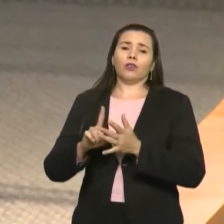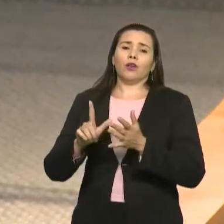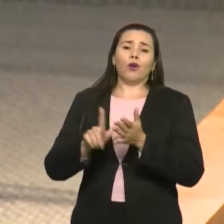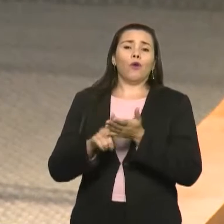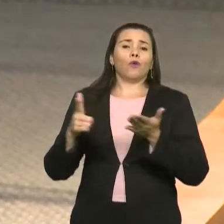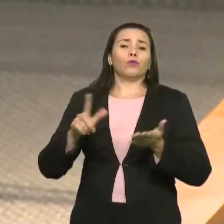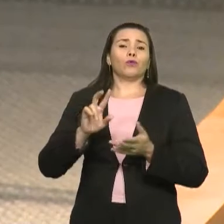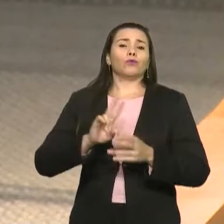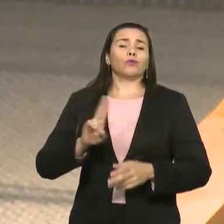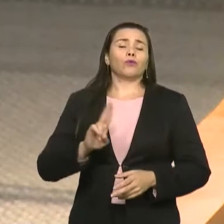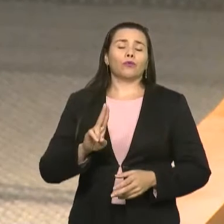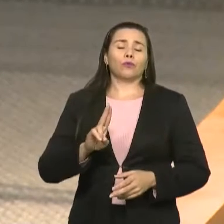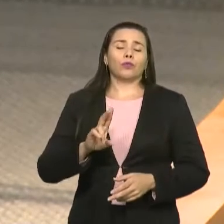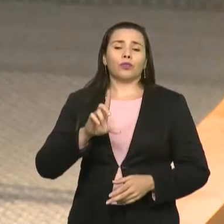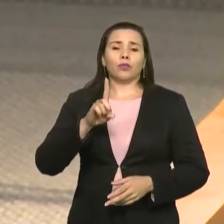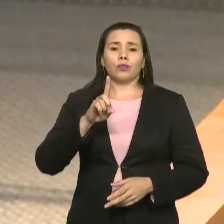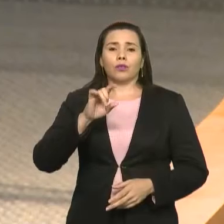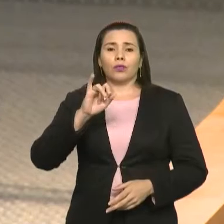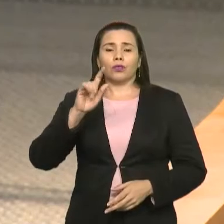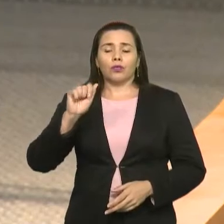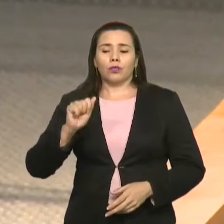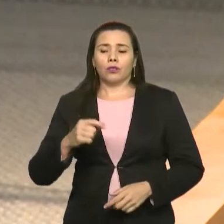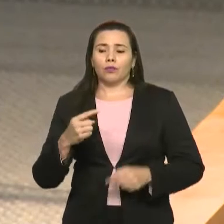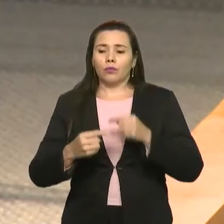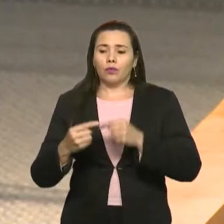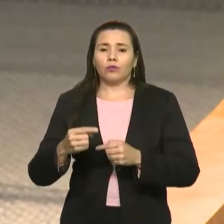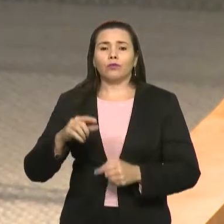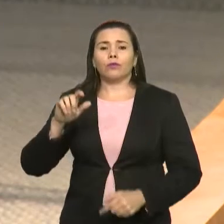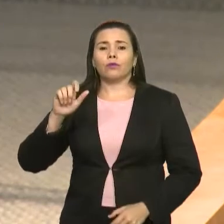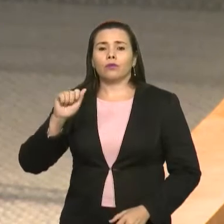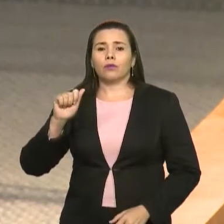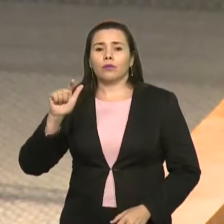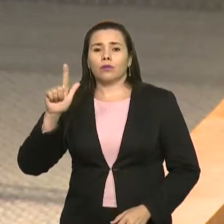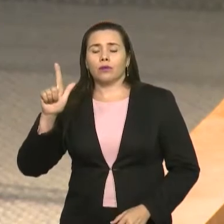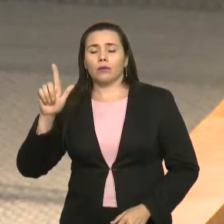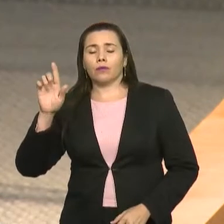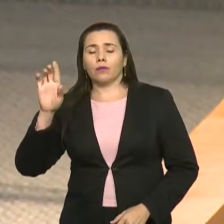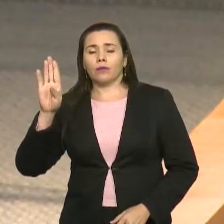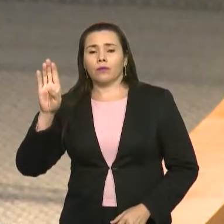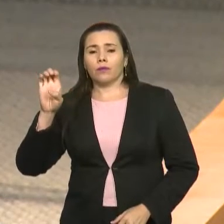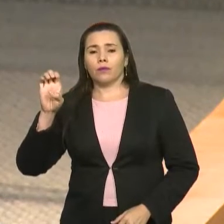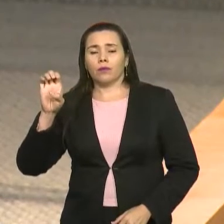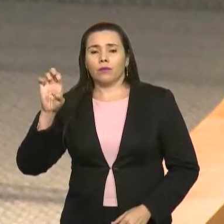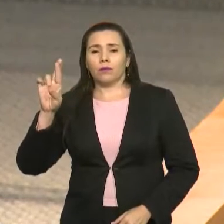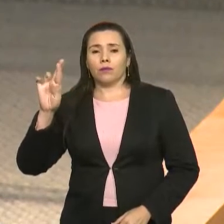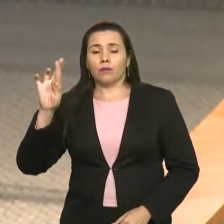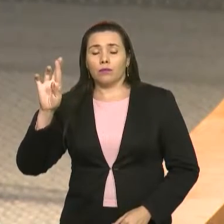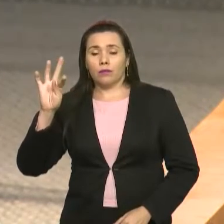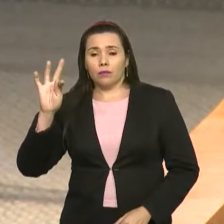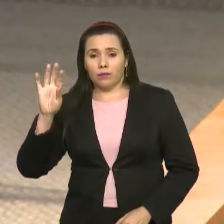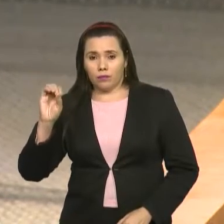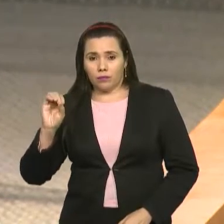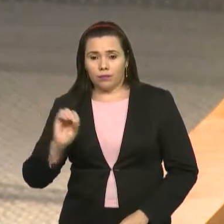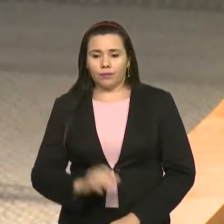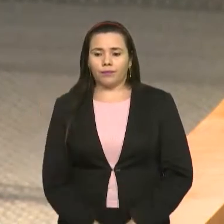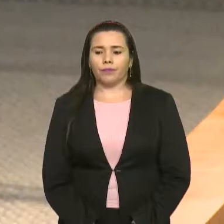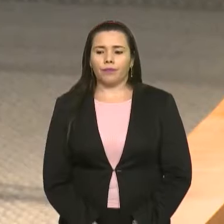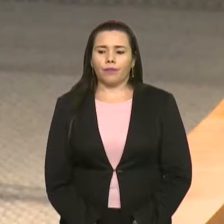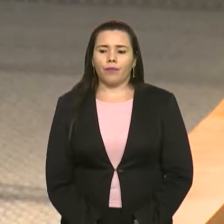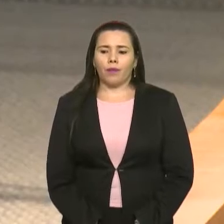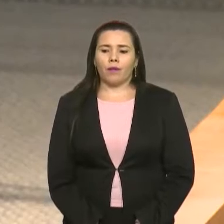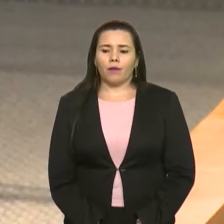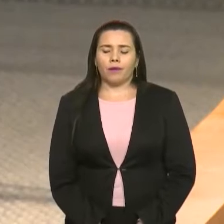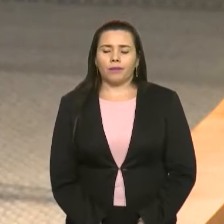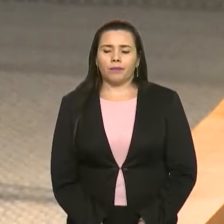do político Alberto Ayub. Um jornal que contribuiu demais para o desenvolvimento do Estado. Um